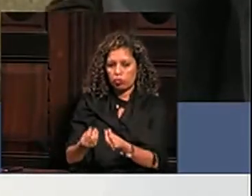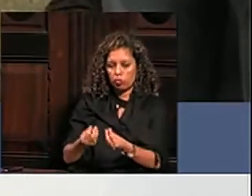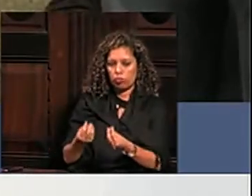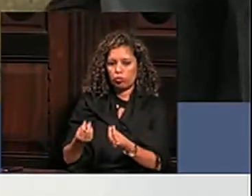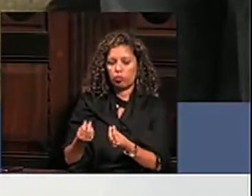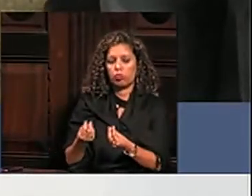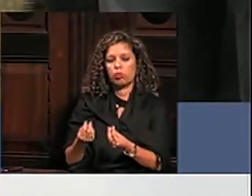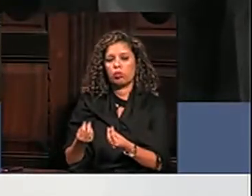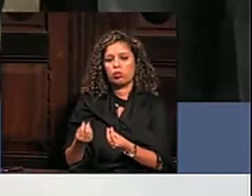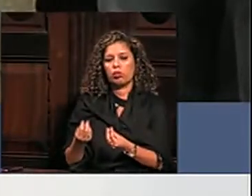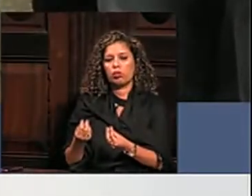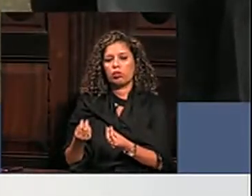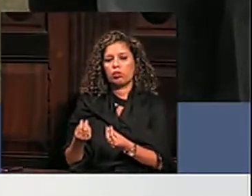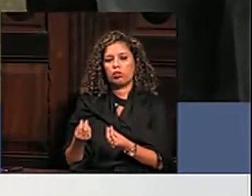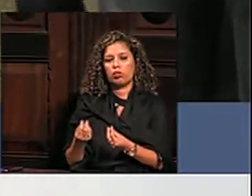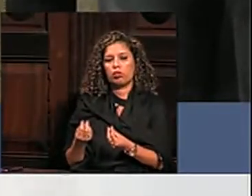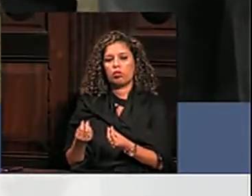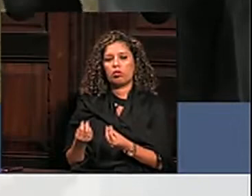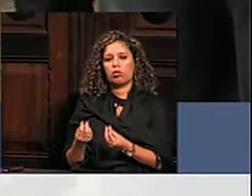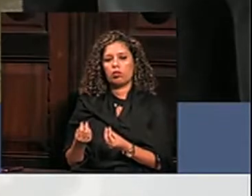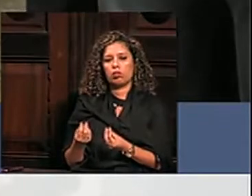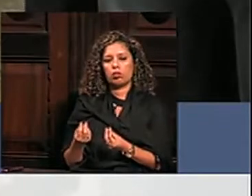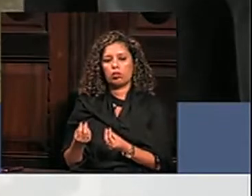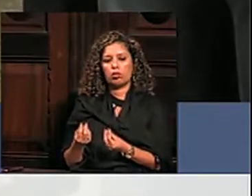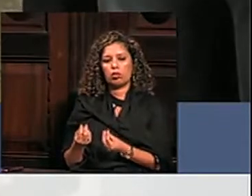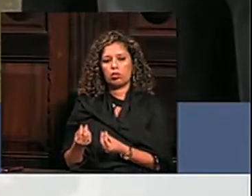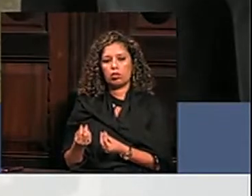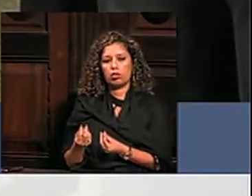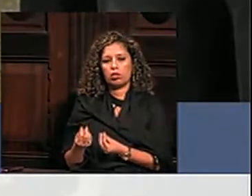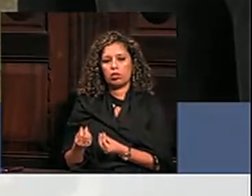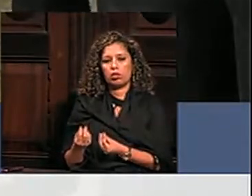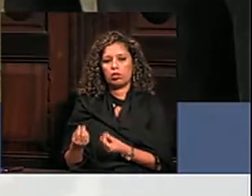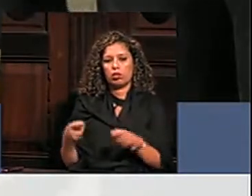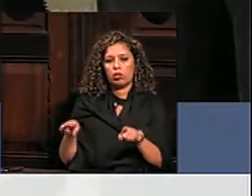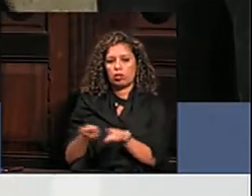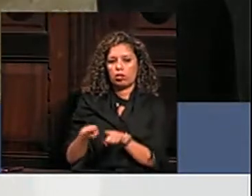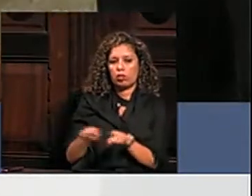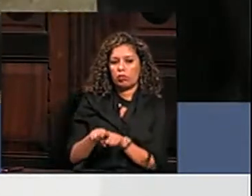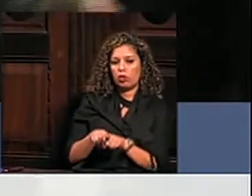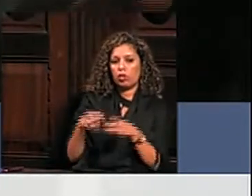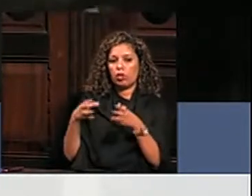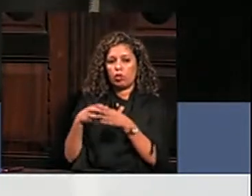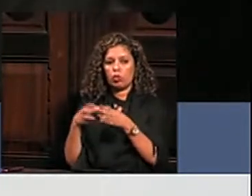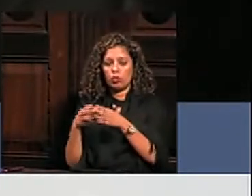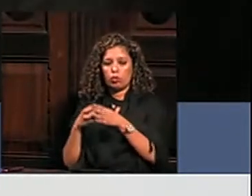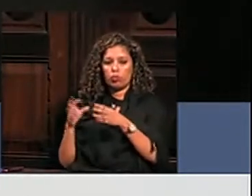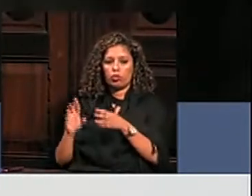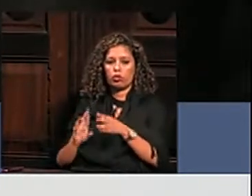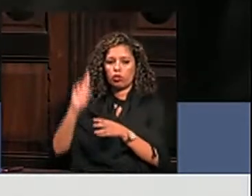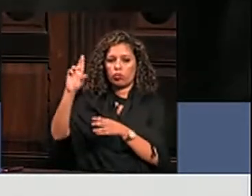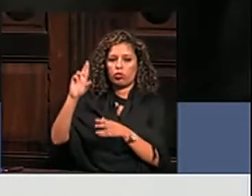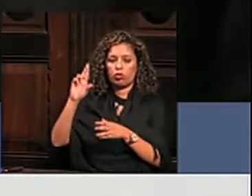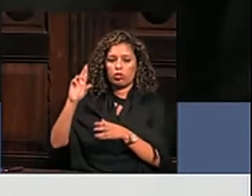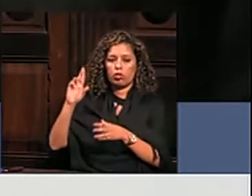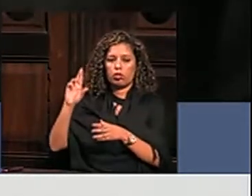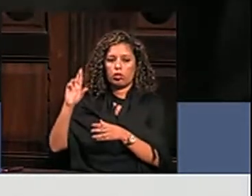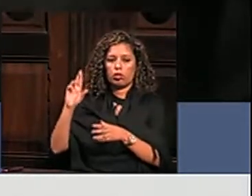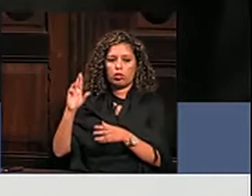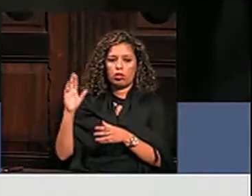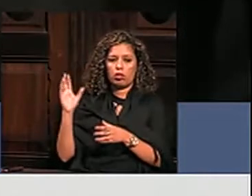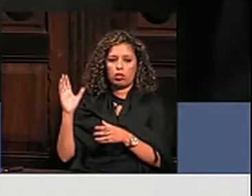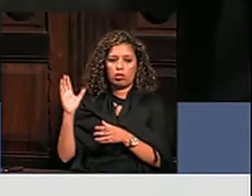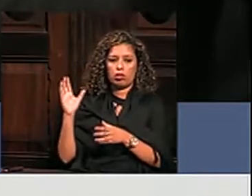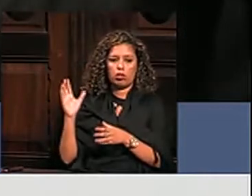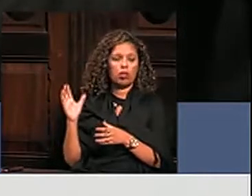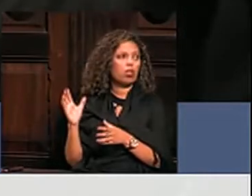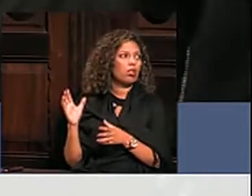seria criada. E eu rodo esse Estado. Comerciários, comerciantes de todo o Estado falindo pelo recente